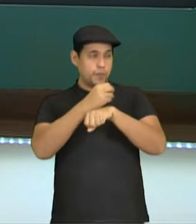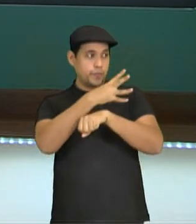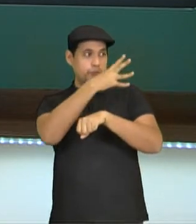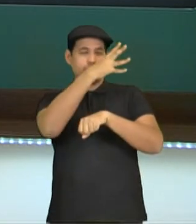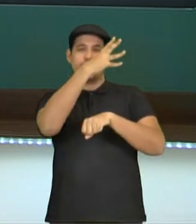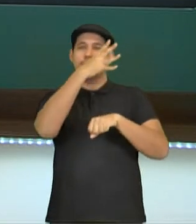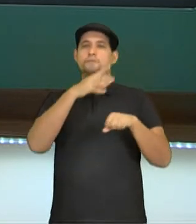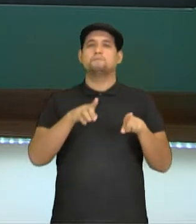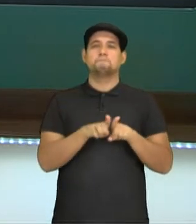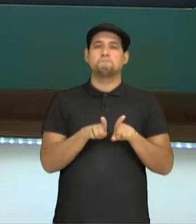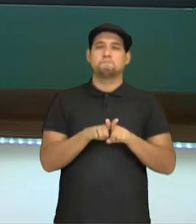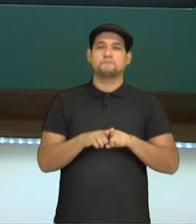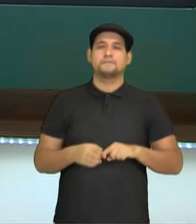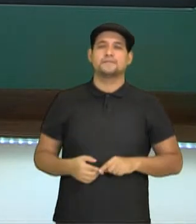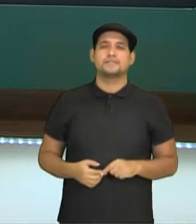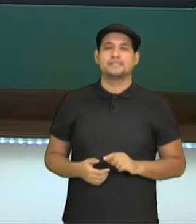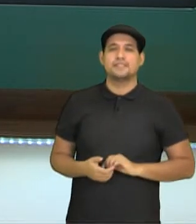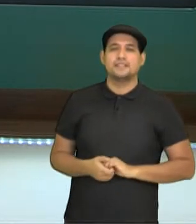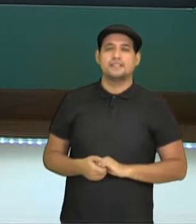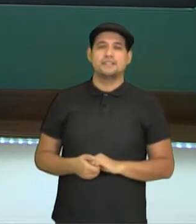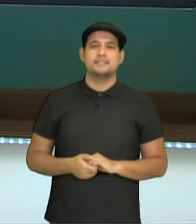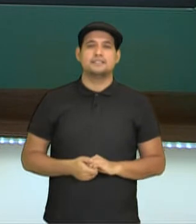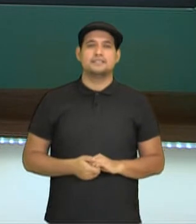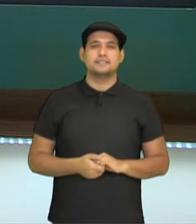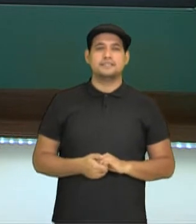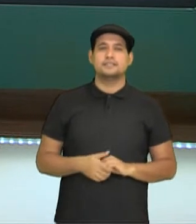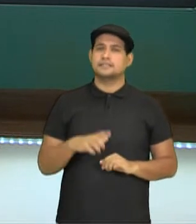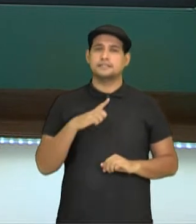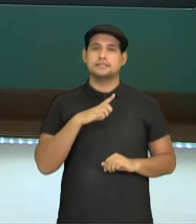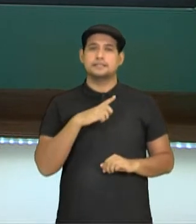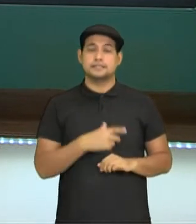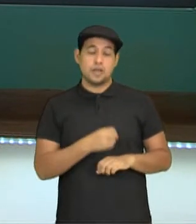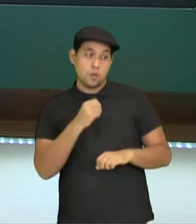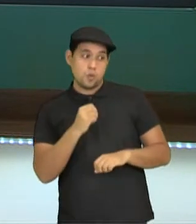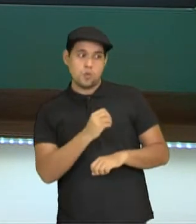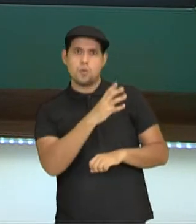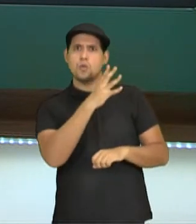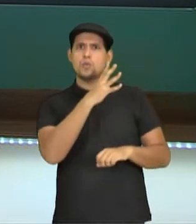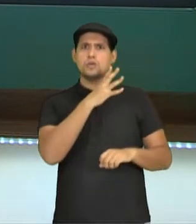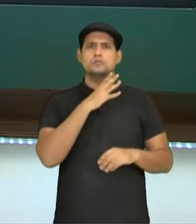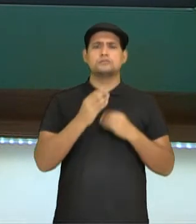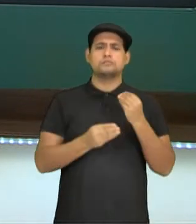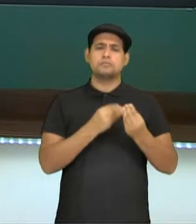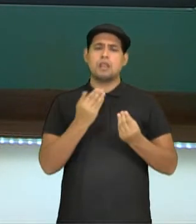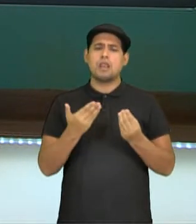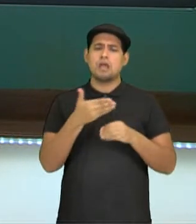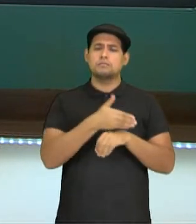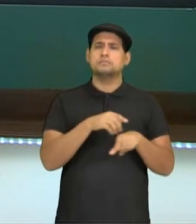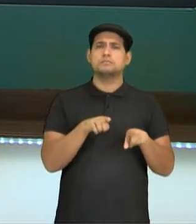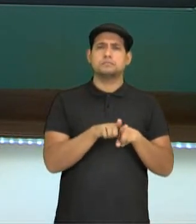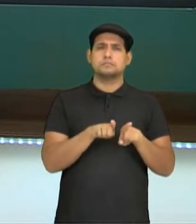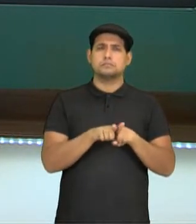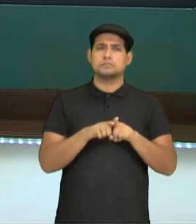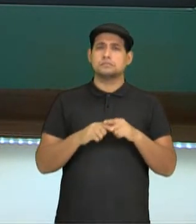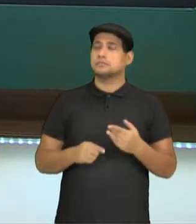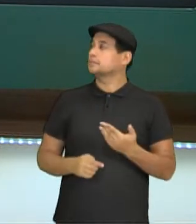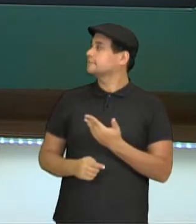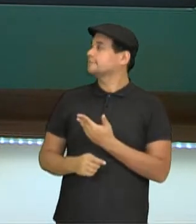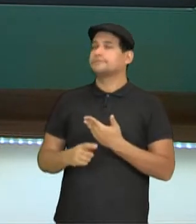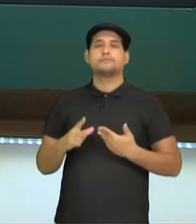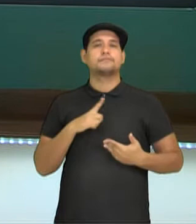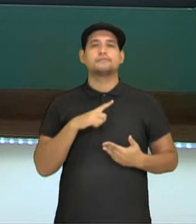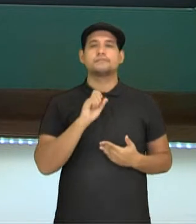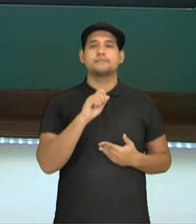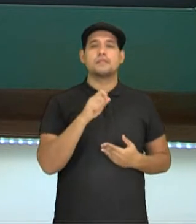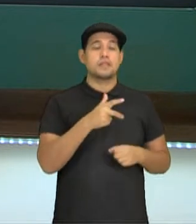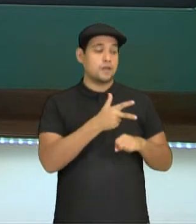né? Ó, então, aqui a luz, o orifício por onde ela entraria, e aqui o resultado